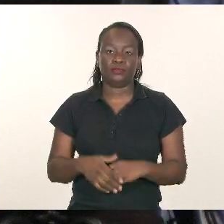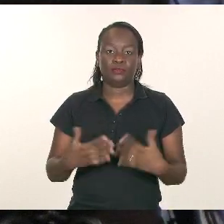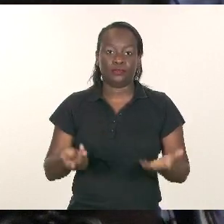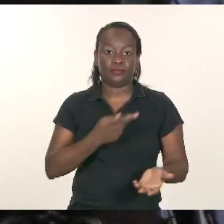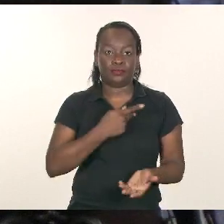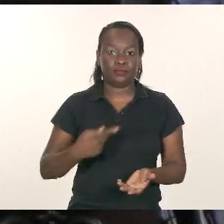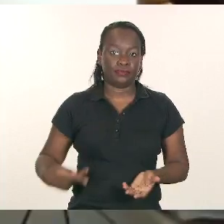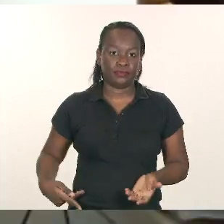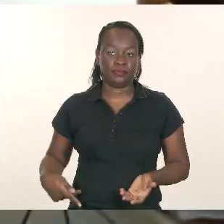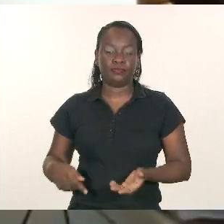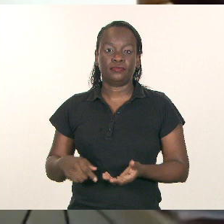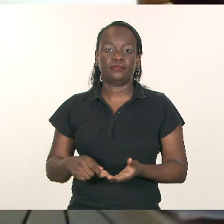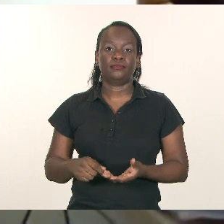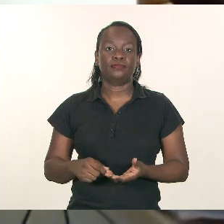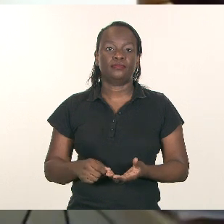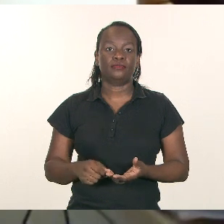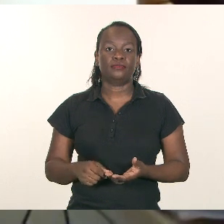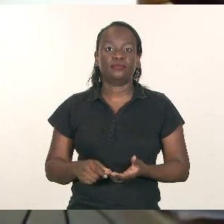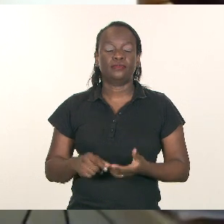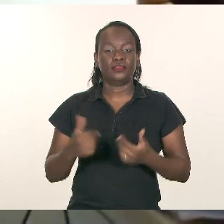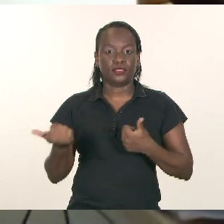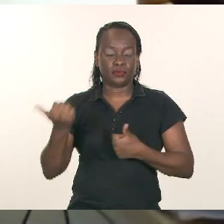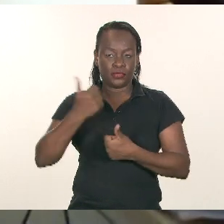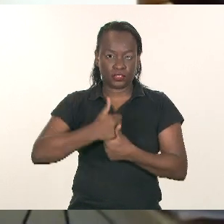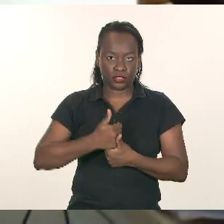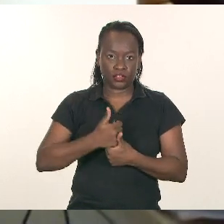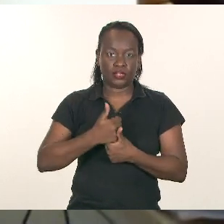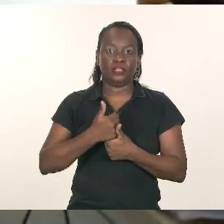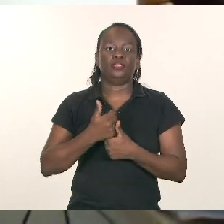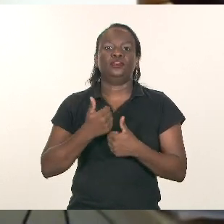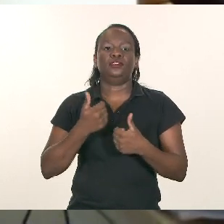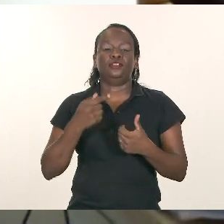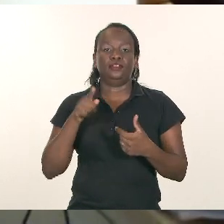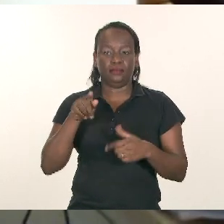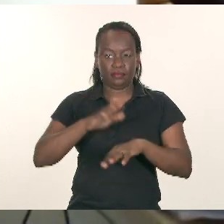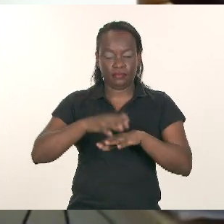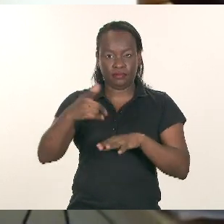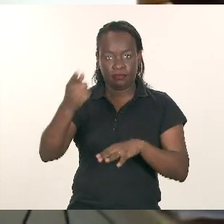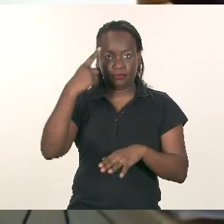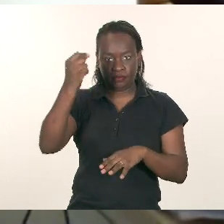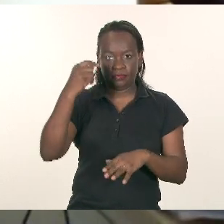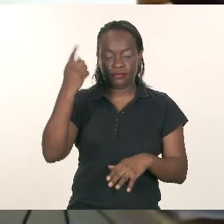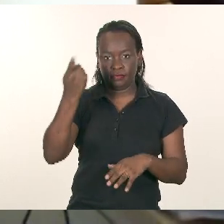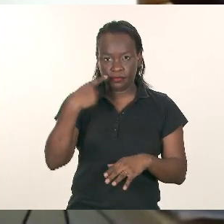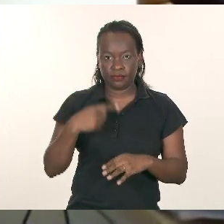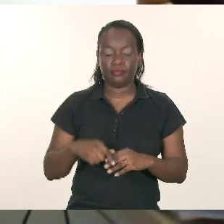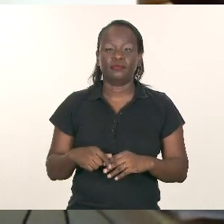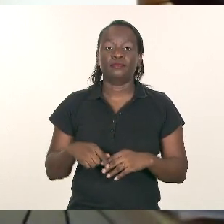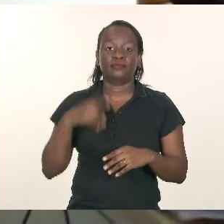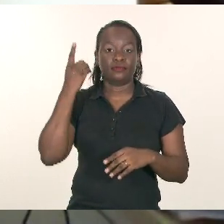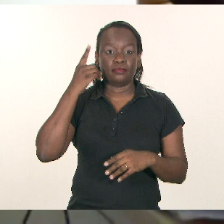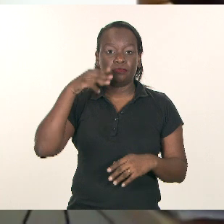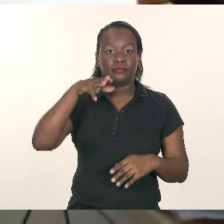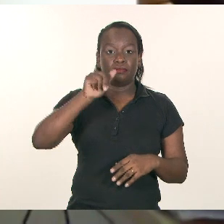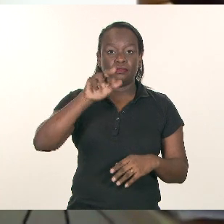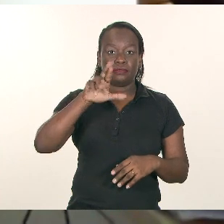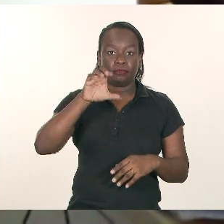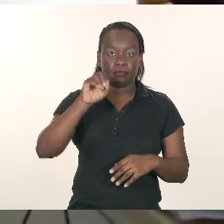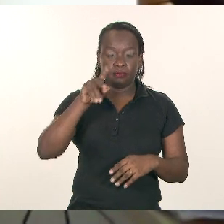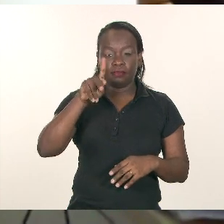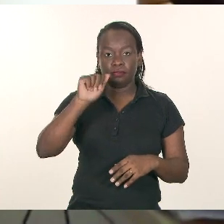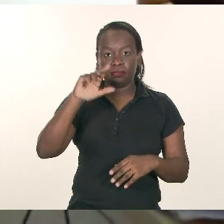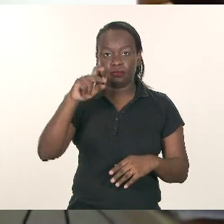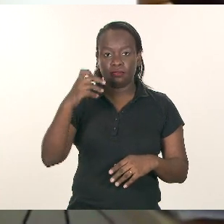Presidente, em substituição e por delegação de Vossa Excelência, o deputado Márcio Pacheco hoje